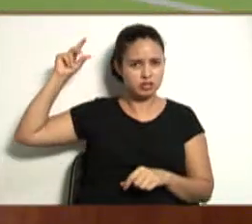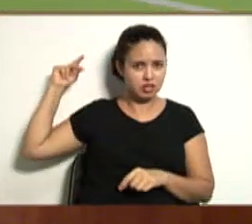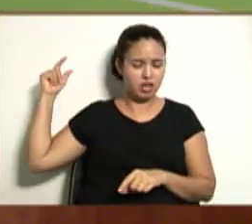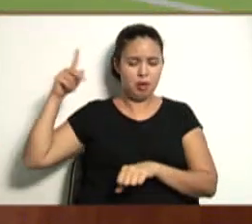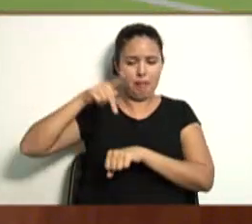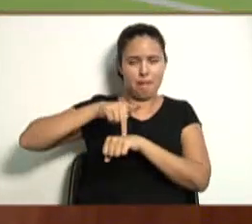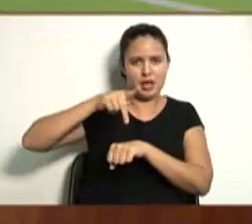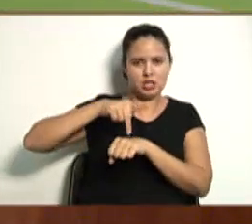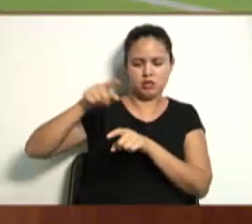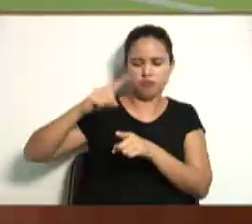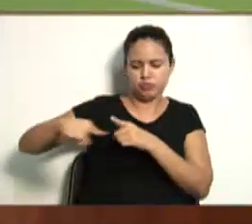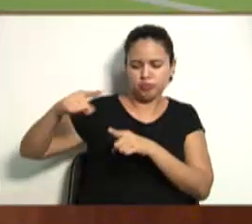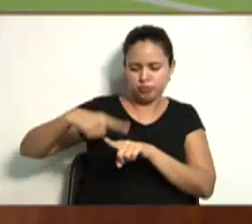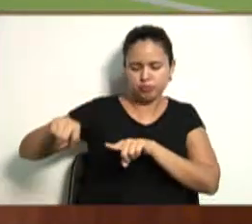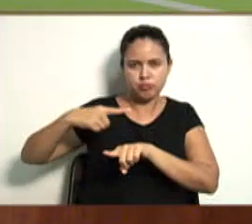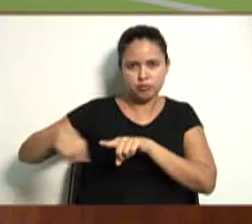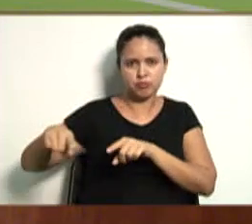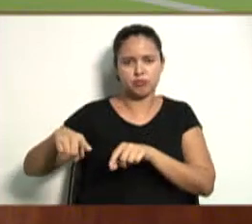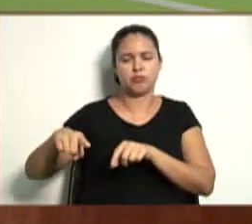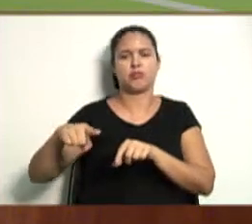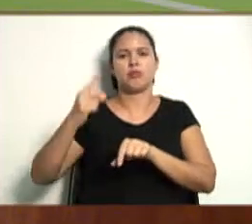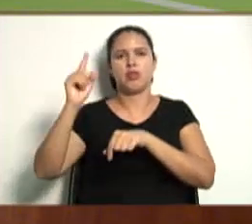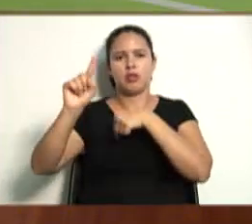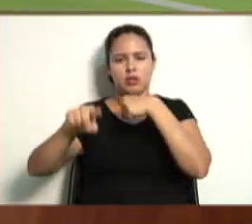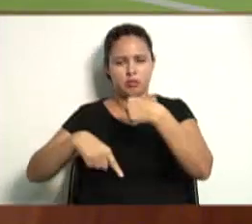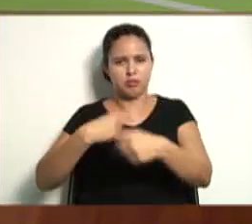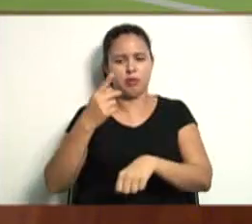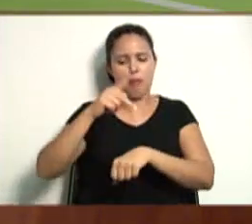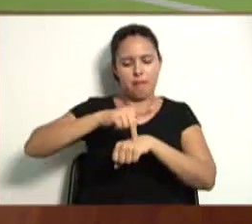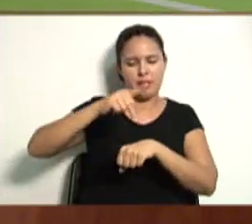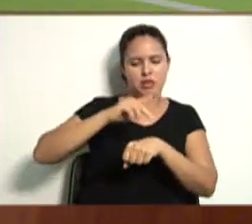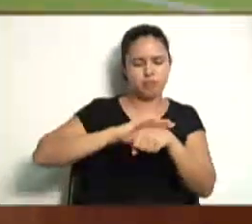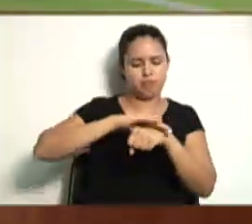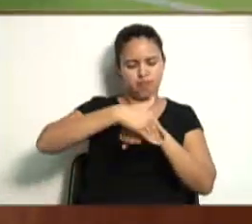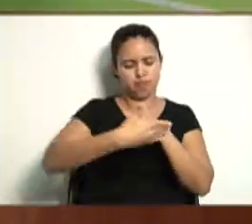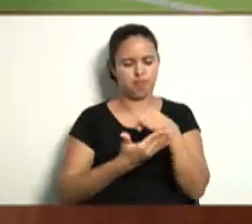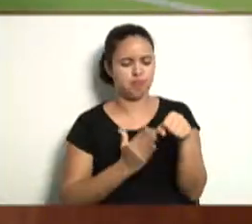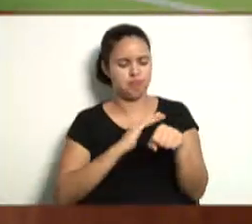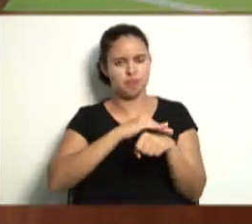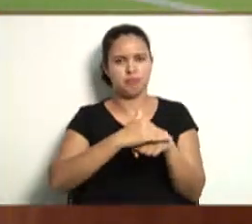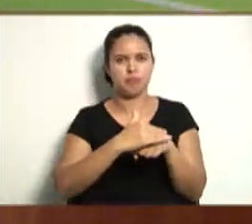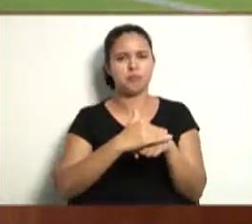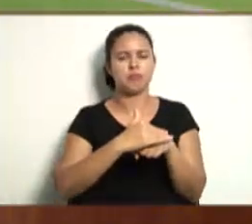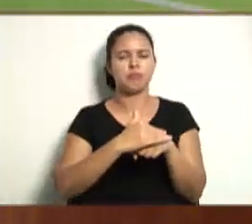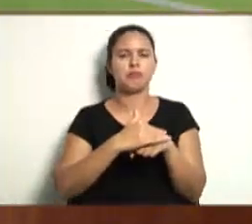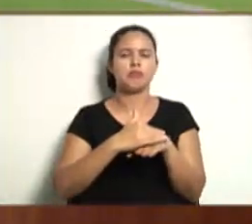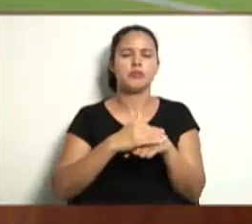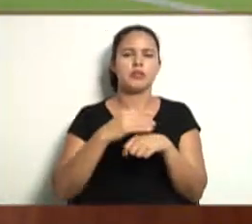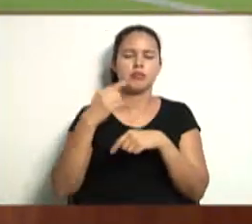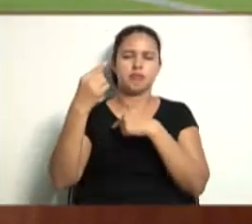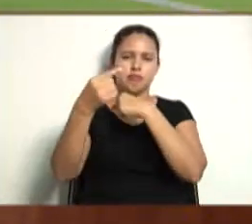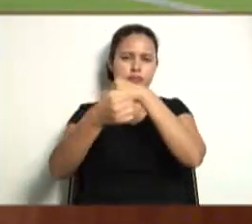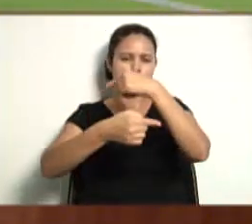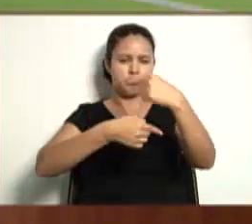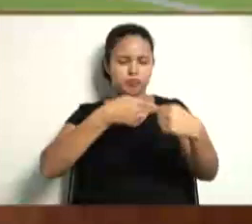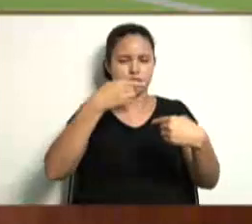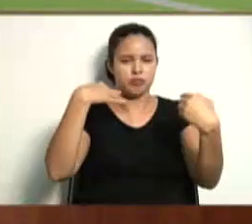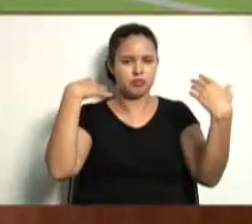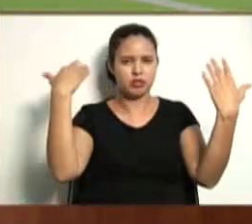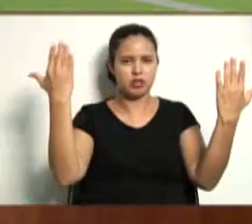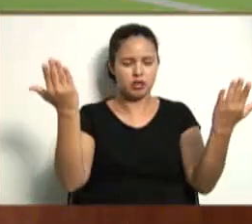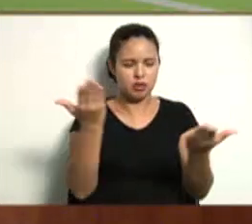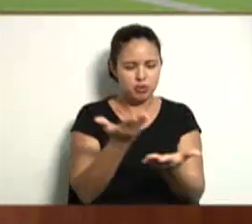polida. E aí o ser humano já não era mais nômade, sociedade coletora, mas era uma sociedade de